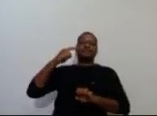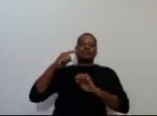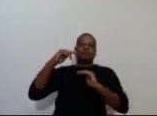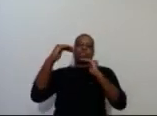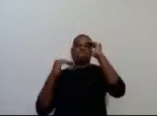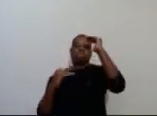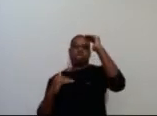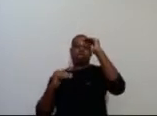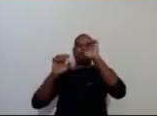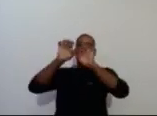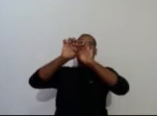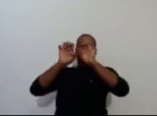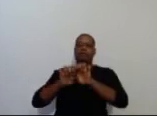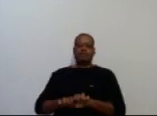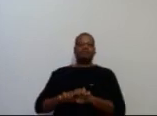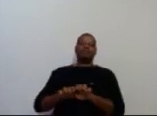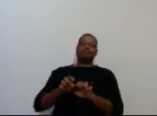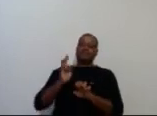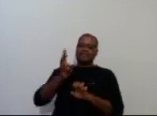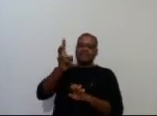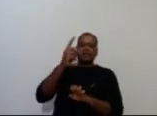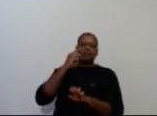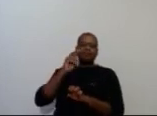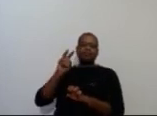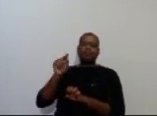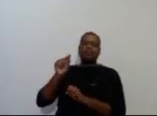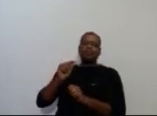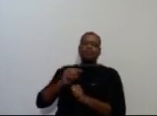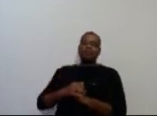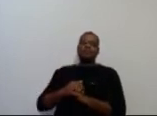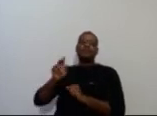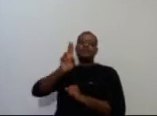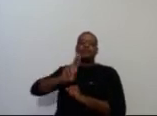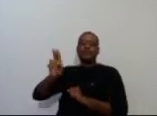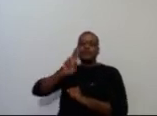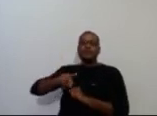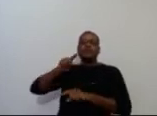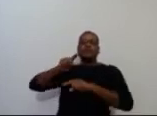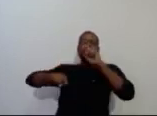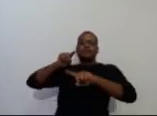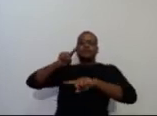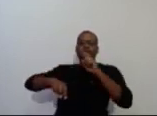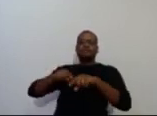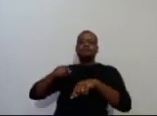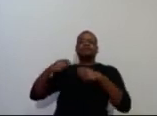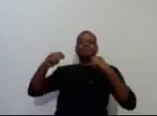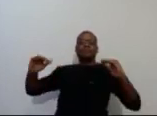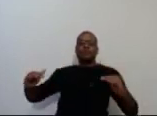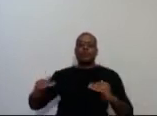procurar sempre utilizar de recursos que gerem equidade, né? No SENAC, a renda média,